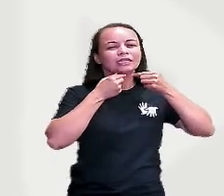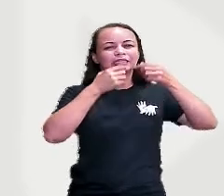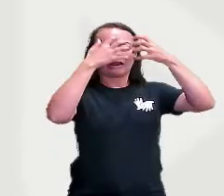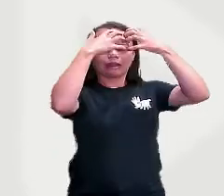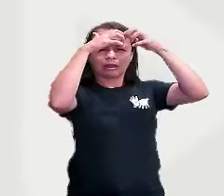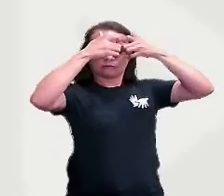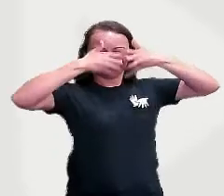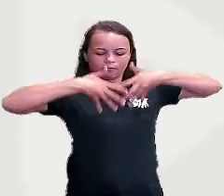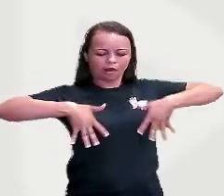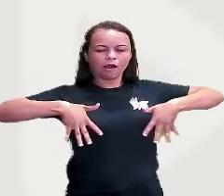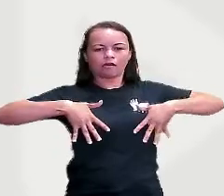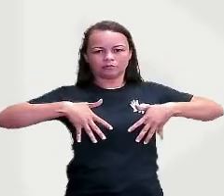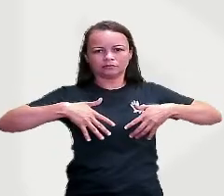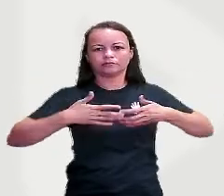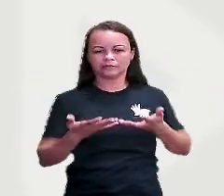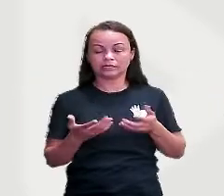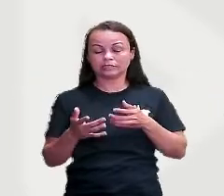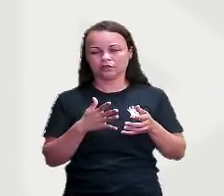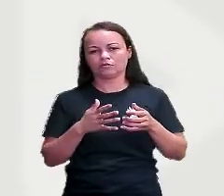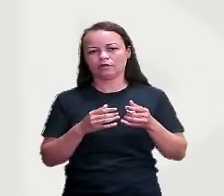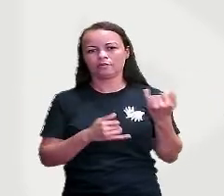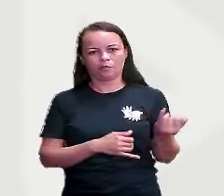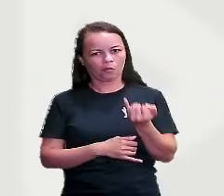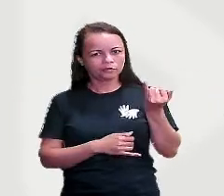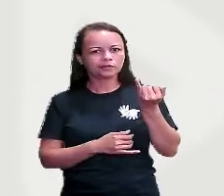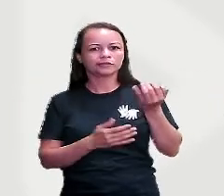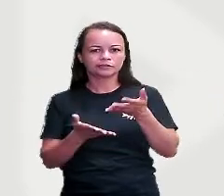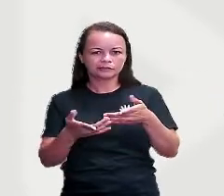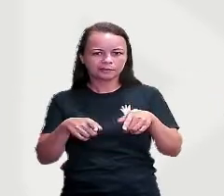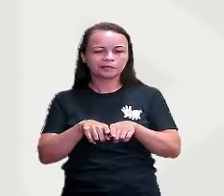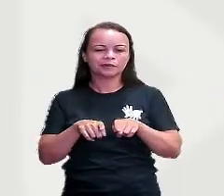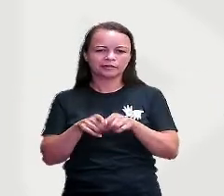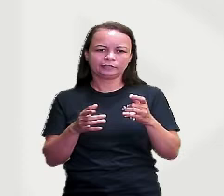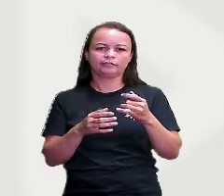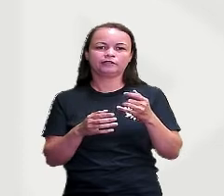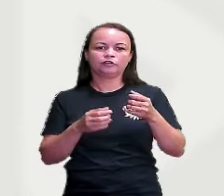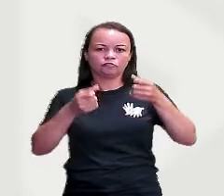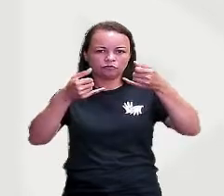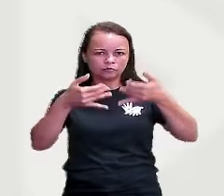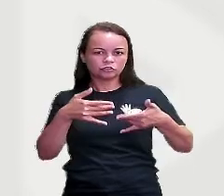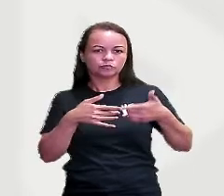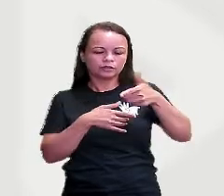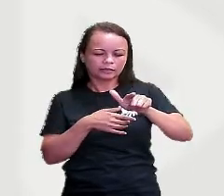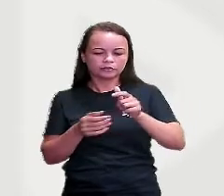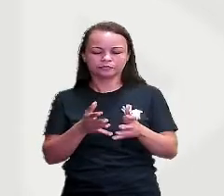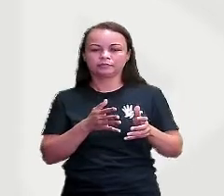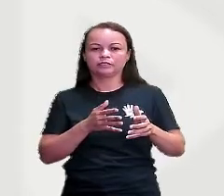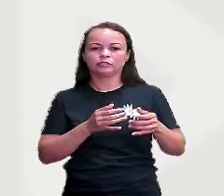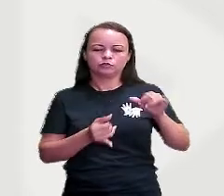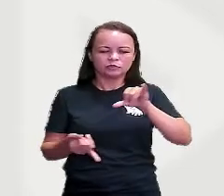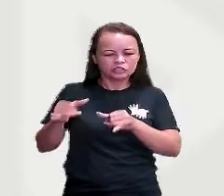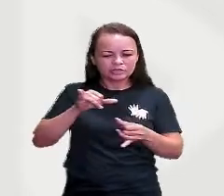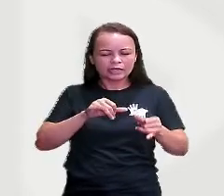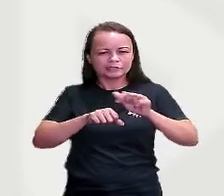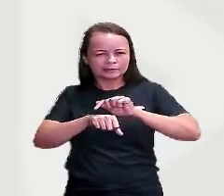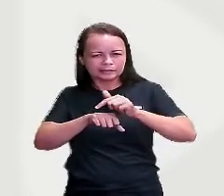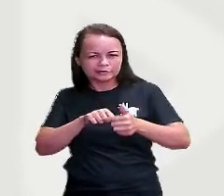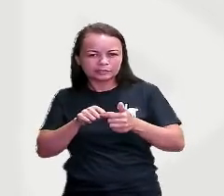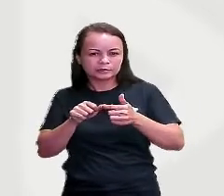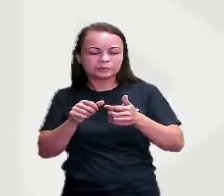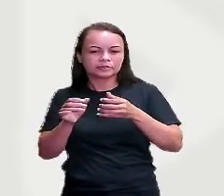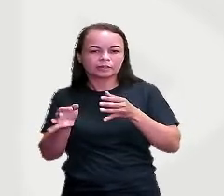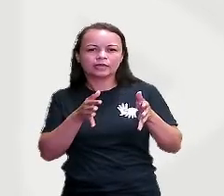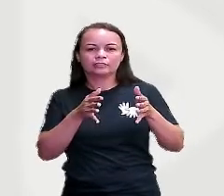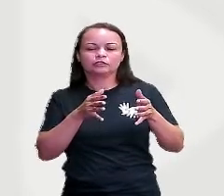nervoso central. Então fica também essa informação. Vou repetir de novo porque eu acho que é importante. São o quê? Substâncias químicas fabricadas pelo